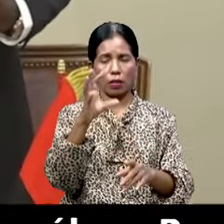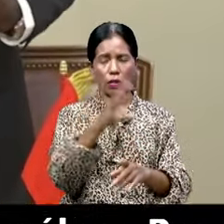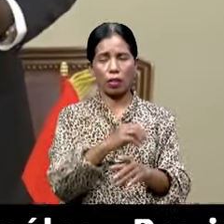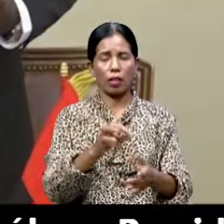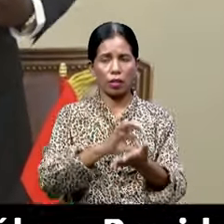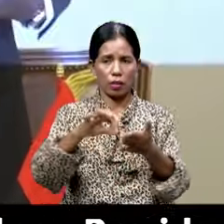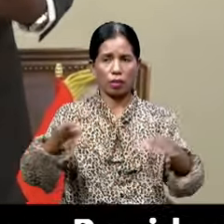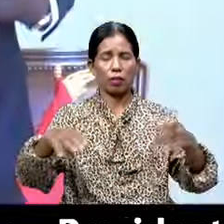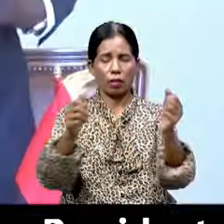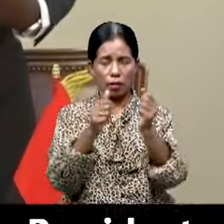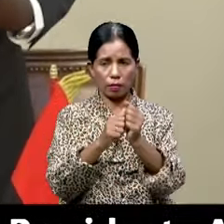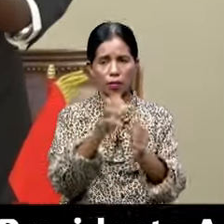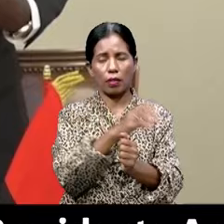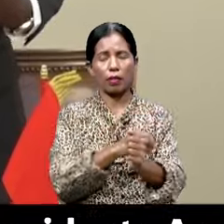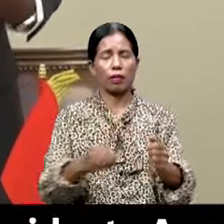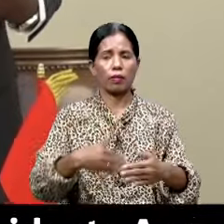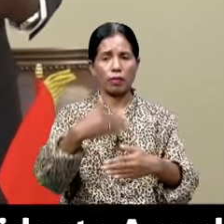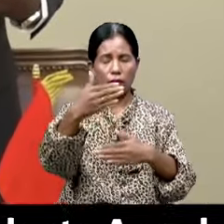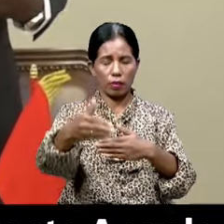troca reciprocidade, espaço para